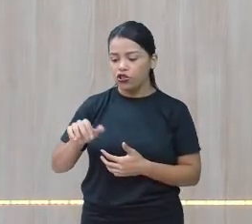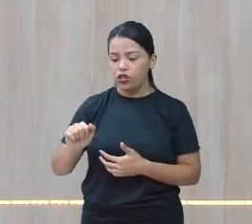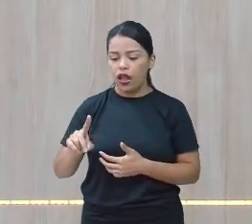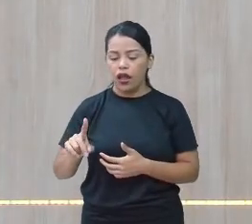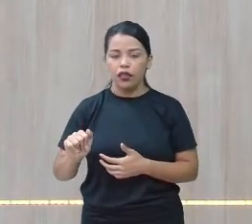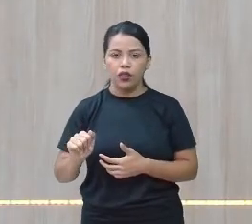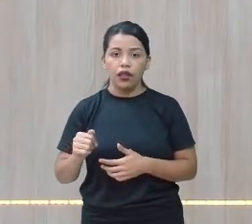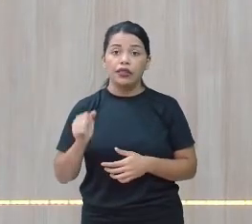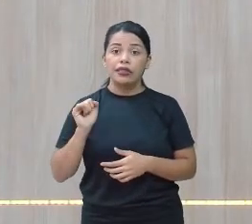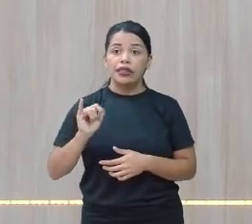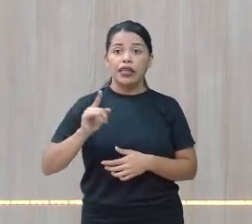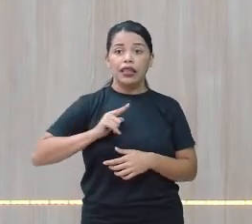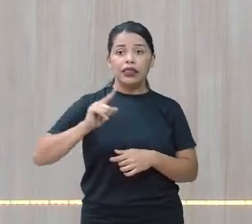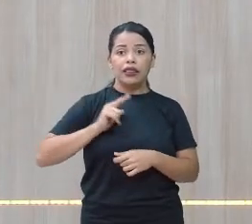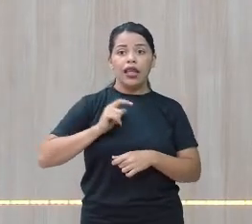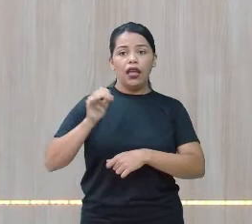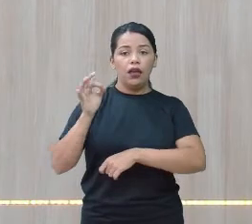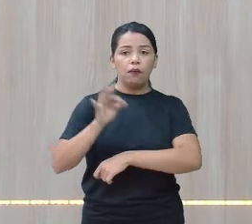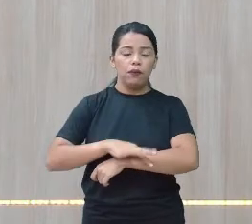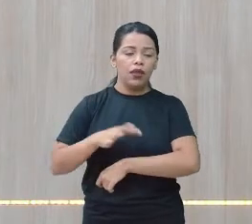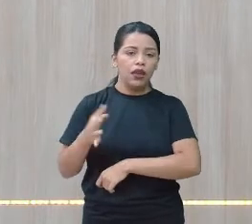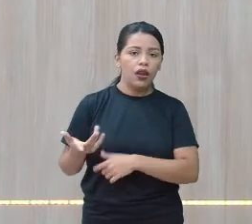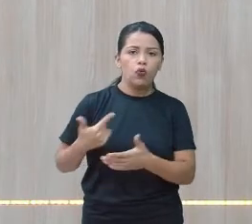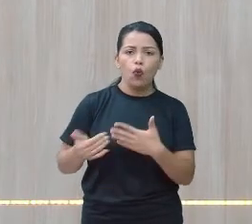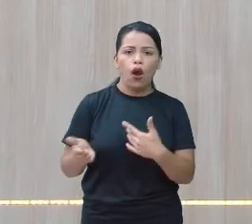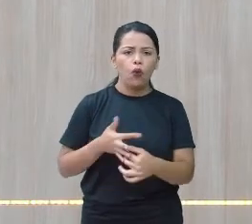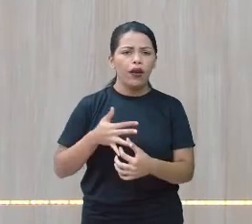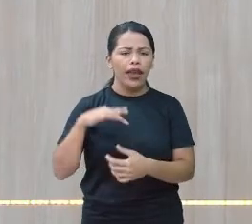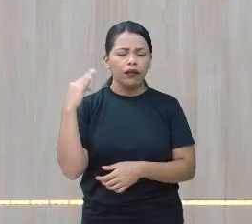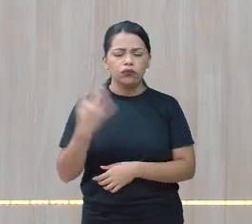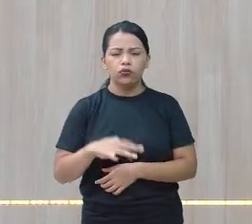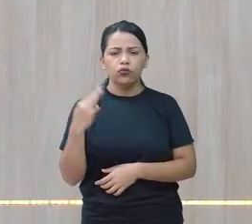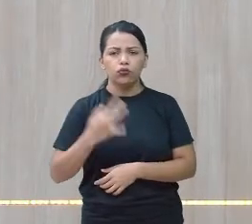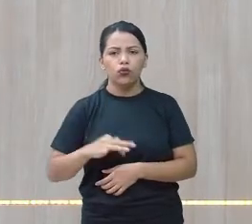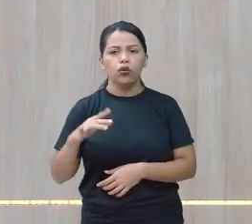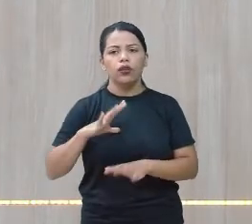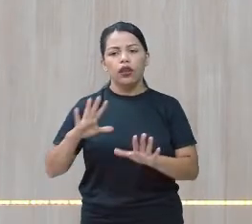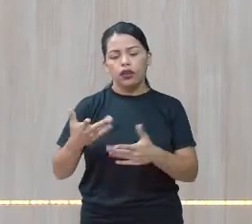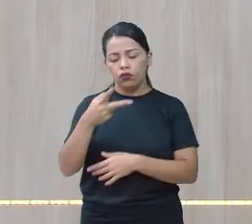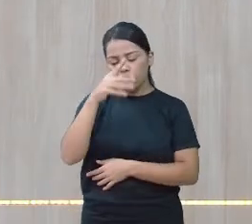mais uma vez a ajuda da professora Cláudia em relação a essa